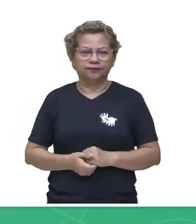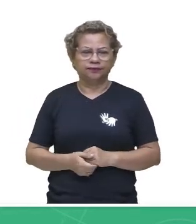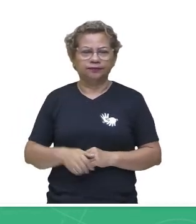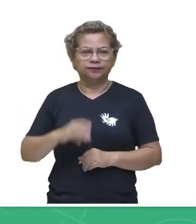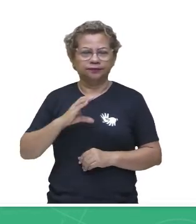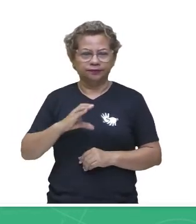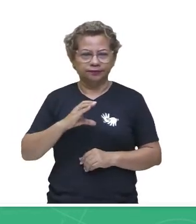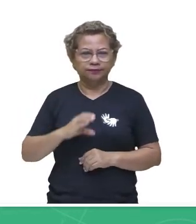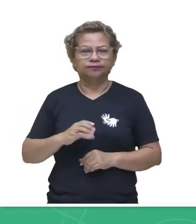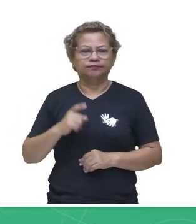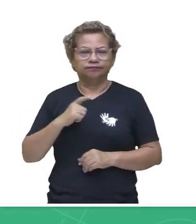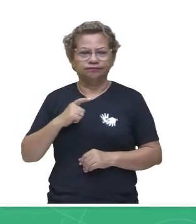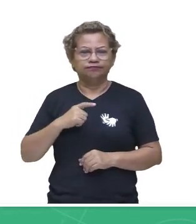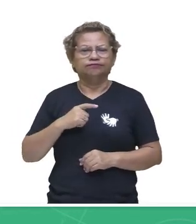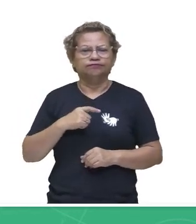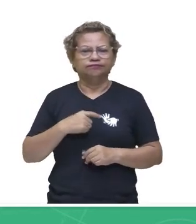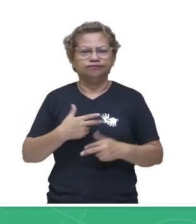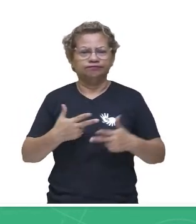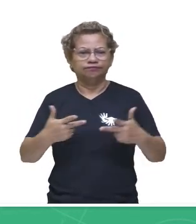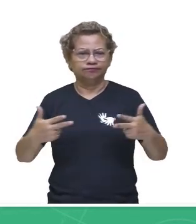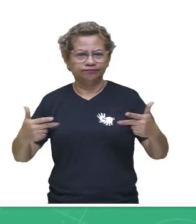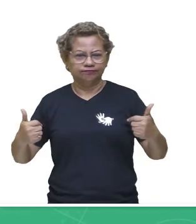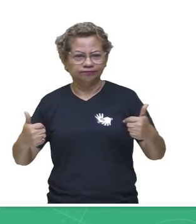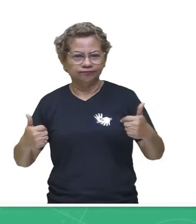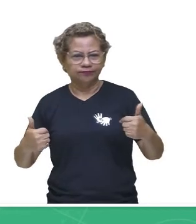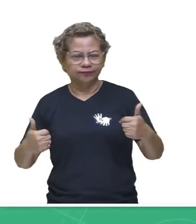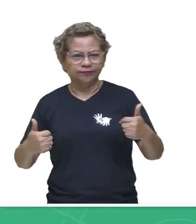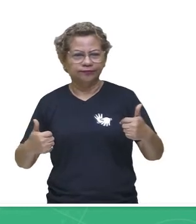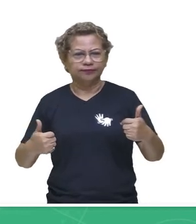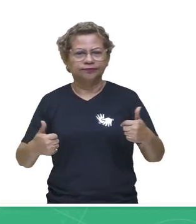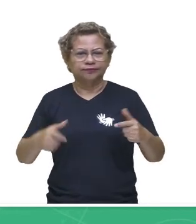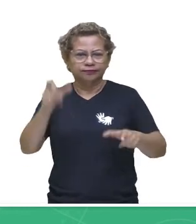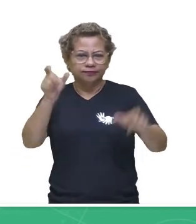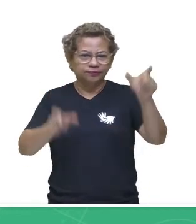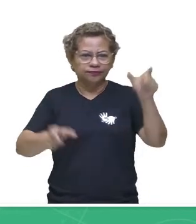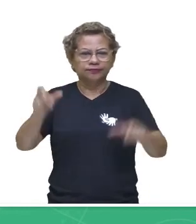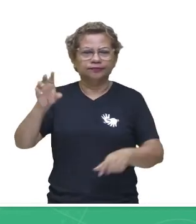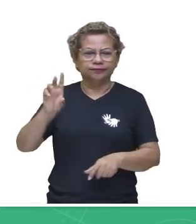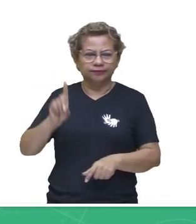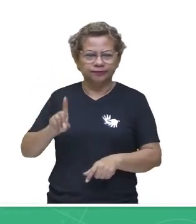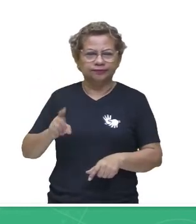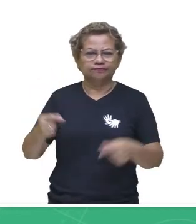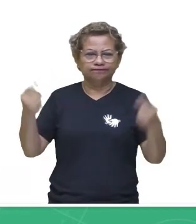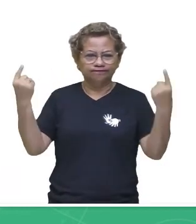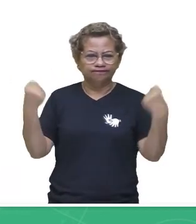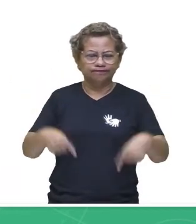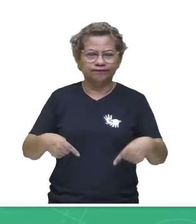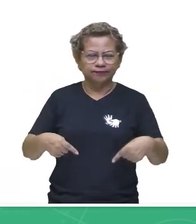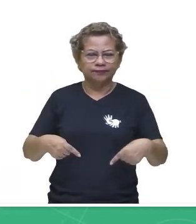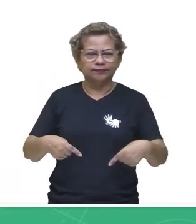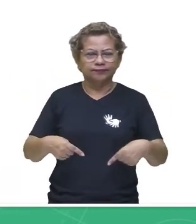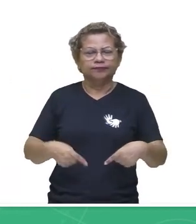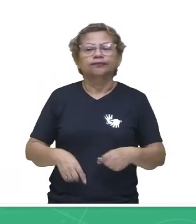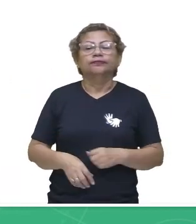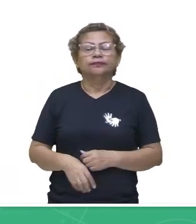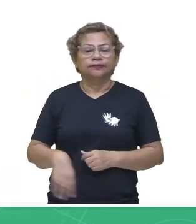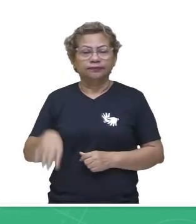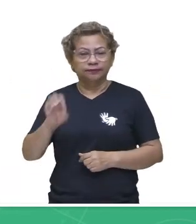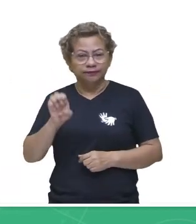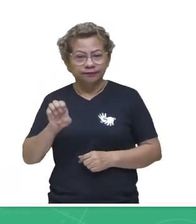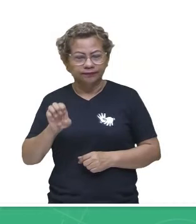E. O surgimento de regimes totalitários como o fascismo. Então, nós já vamos começar